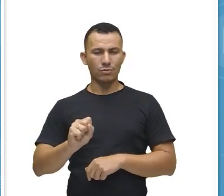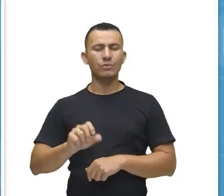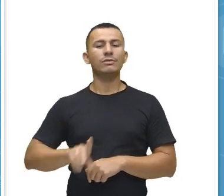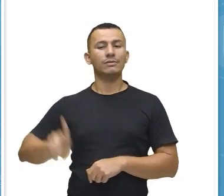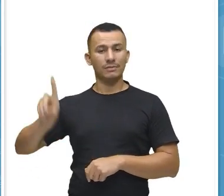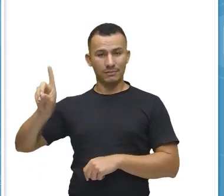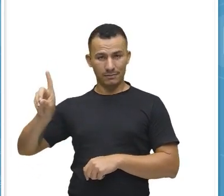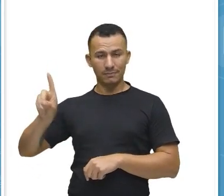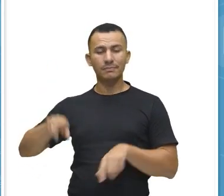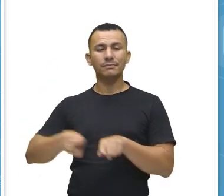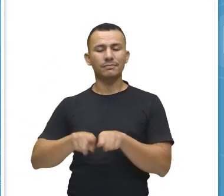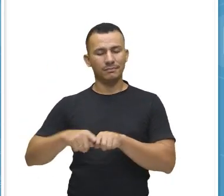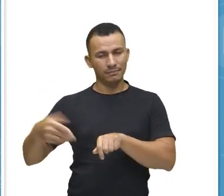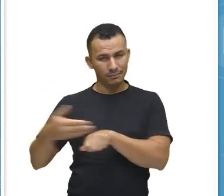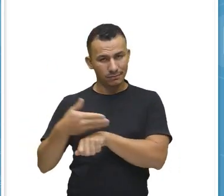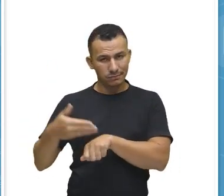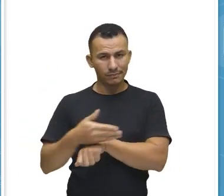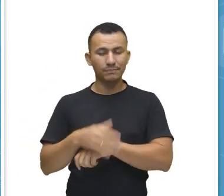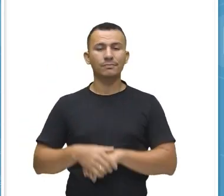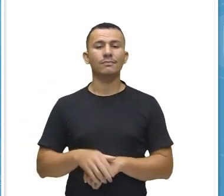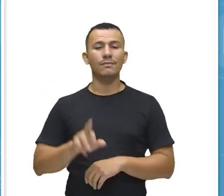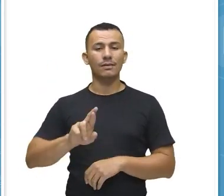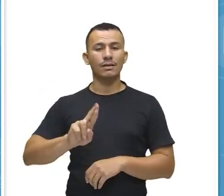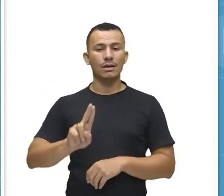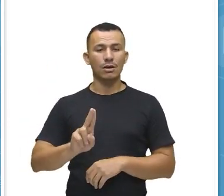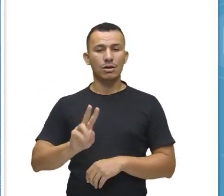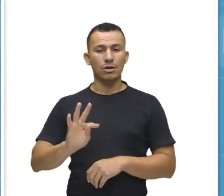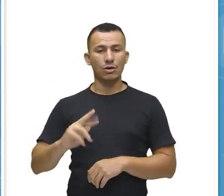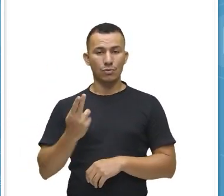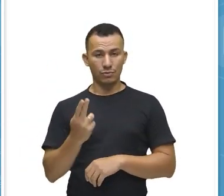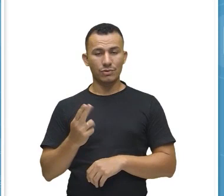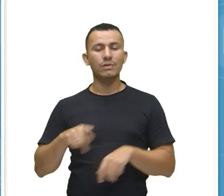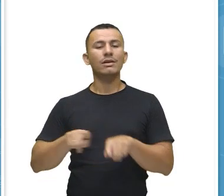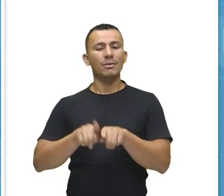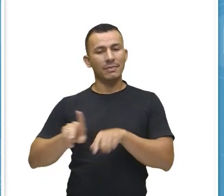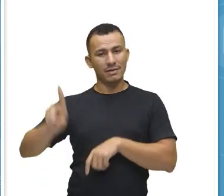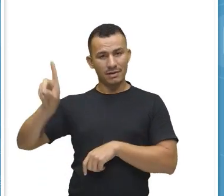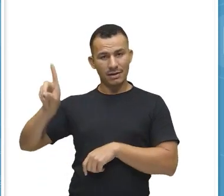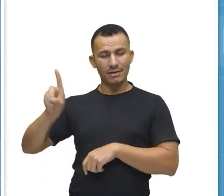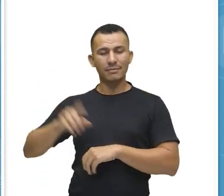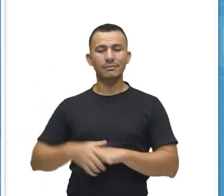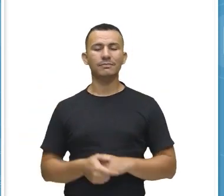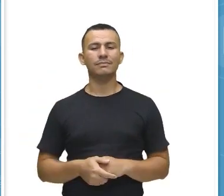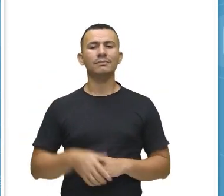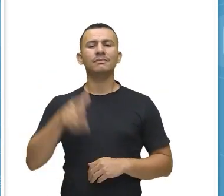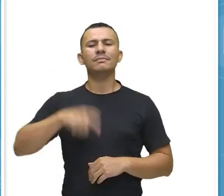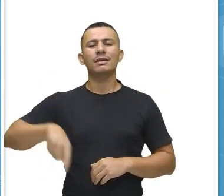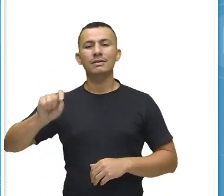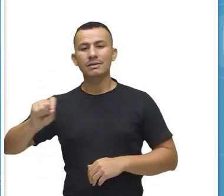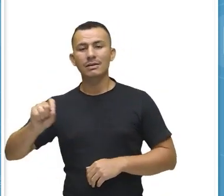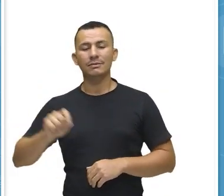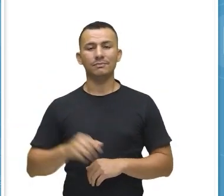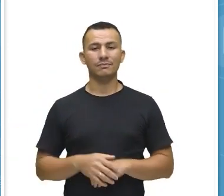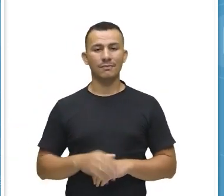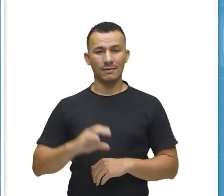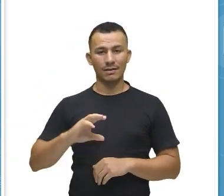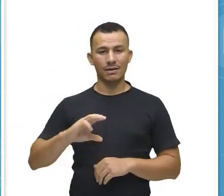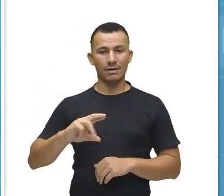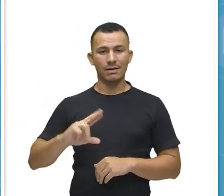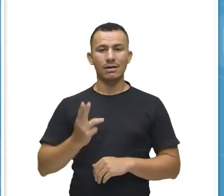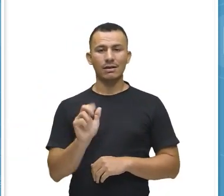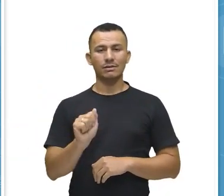Estadual, professor Juraci, a Ruth participando com letra D. E quem mais aí? Charleson, muita gente